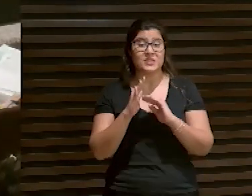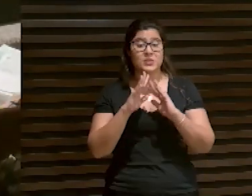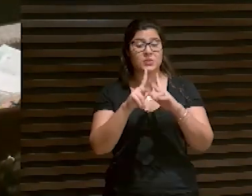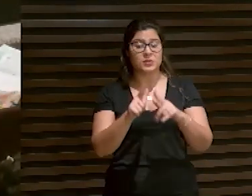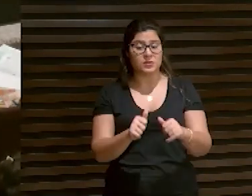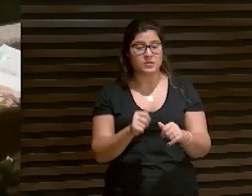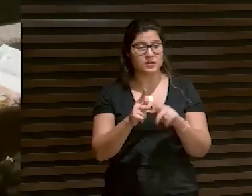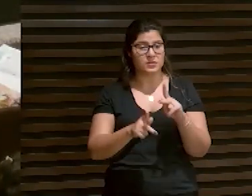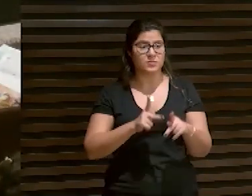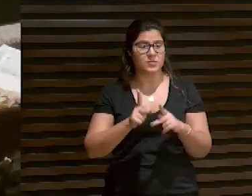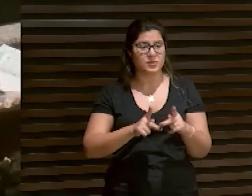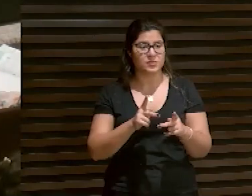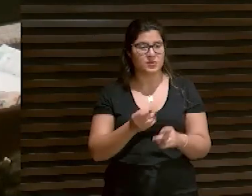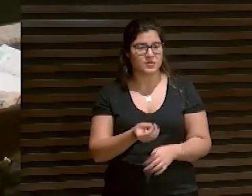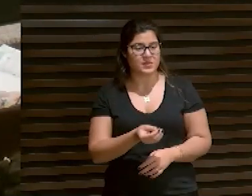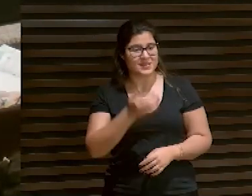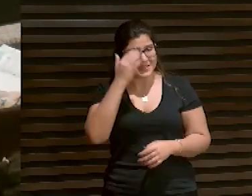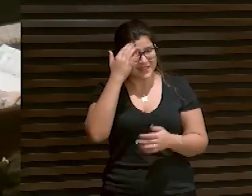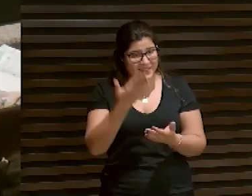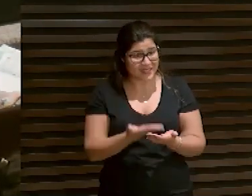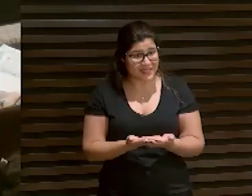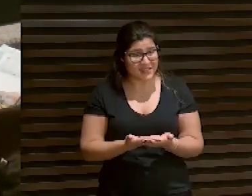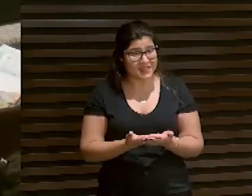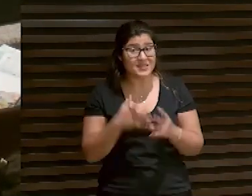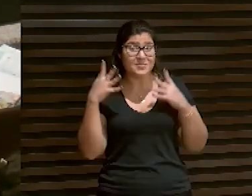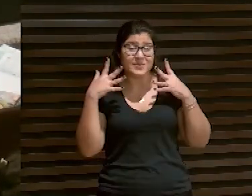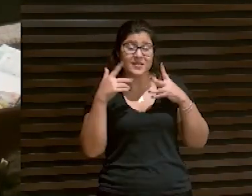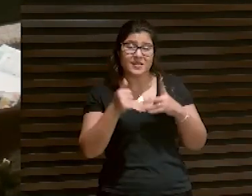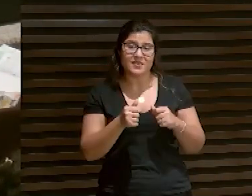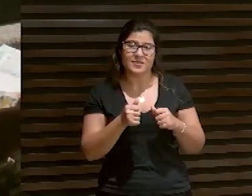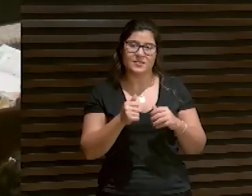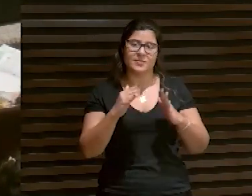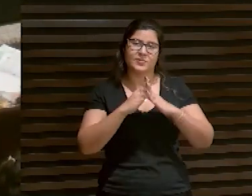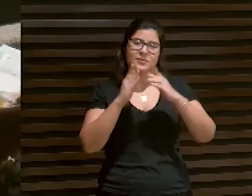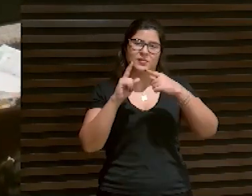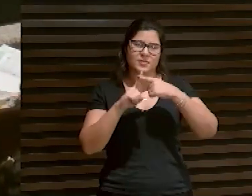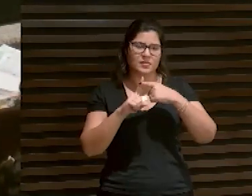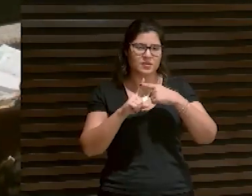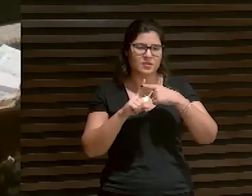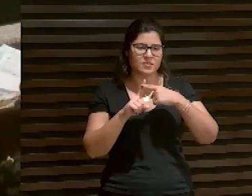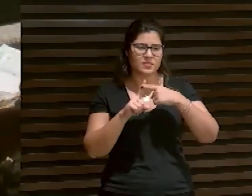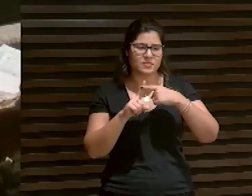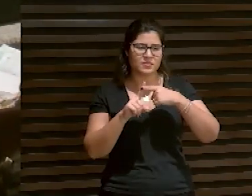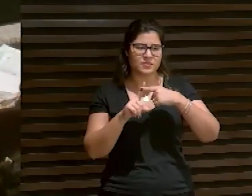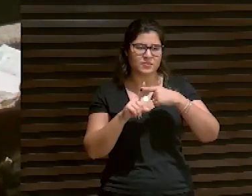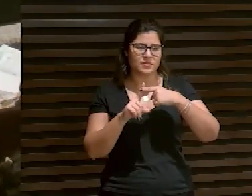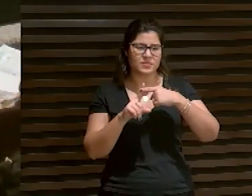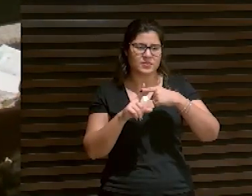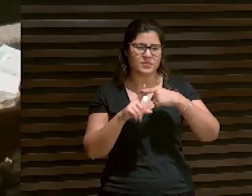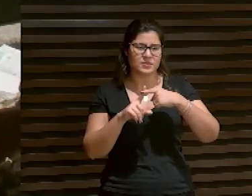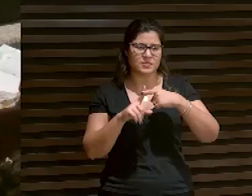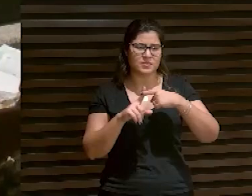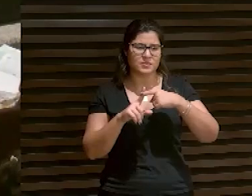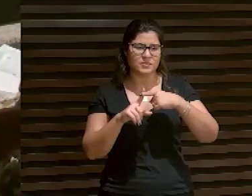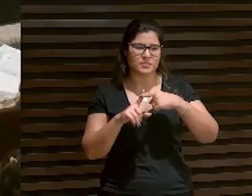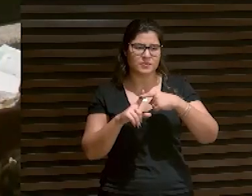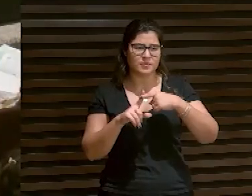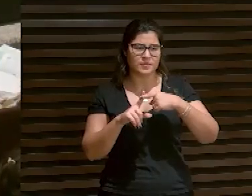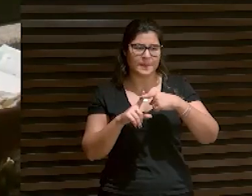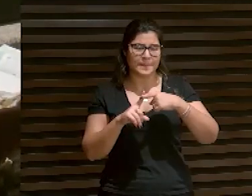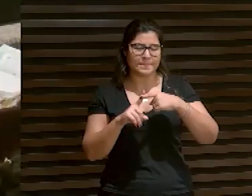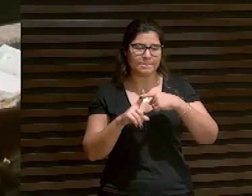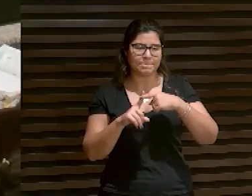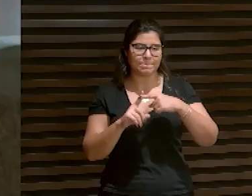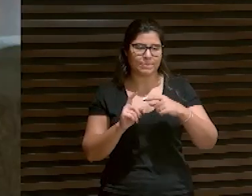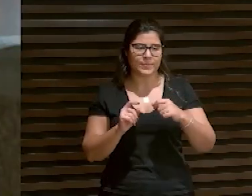avivada? Imagina só que maravilha, toda uma igreja ser avivada pelo Senhor. Que pastor que não ficaria feliz com isso? Ou imagina